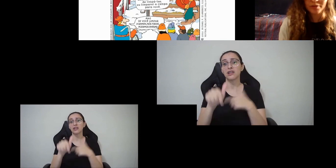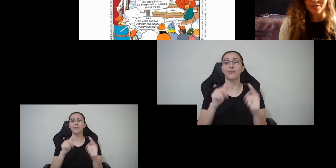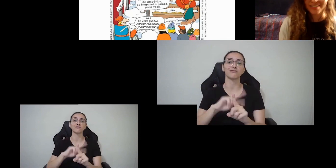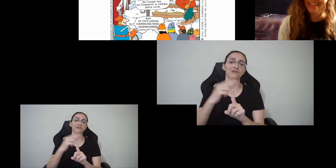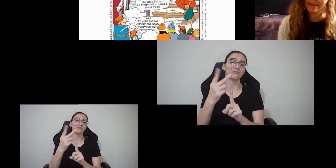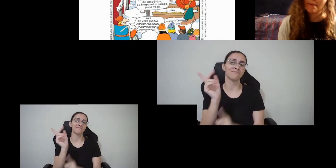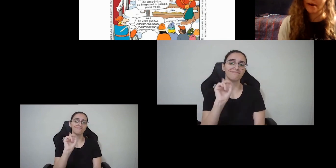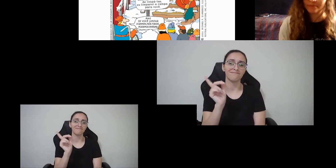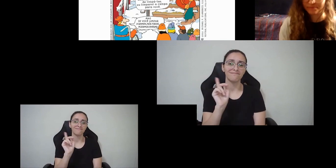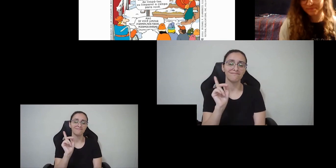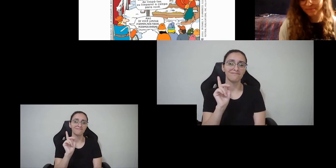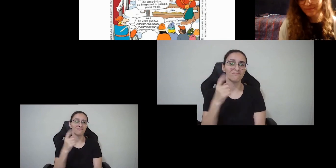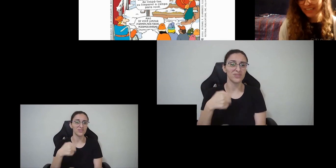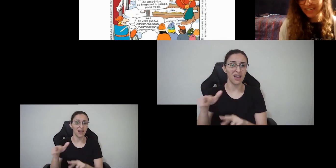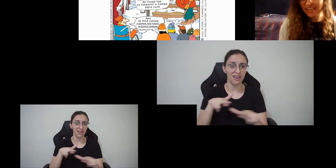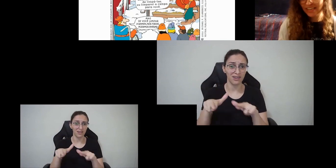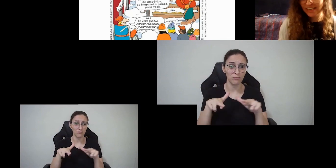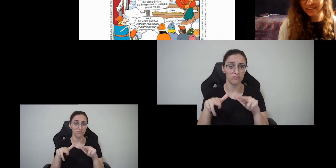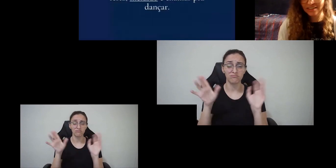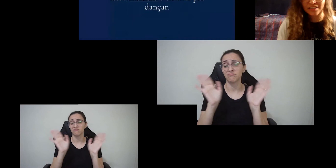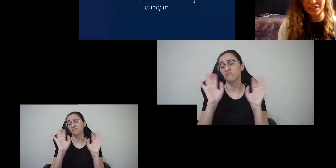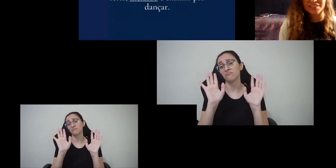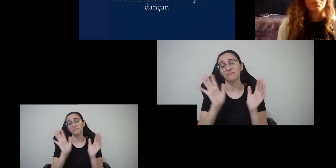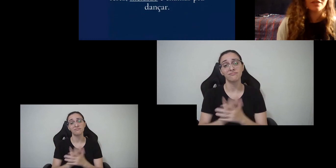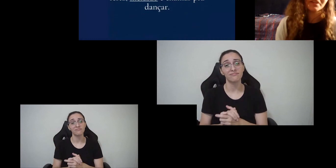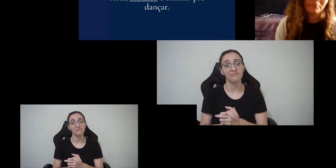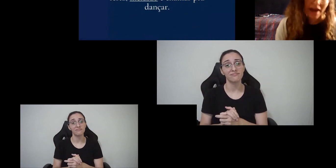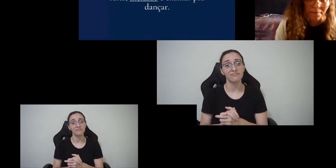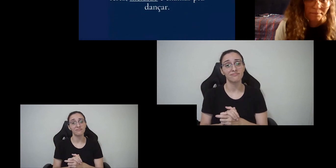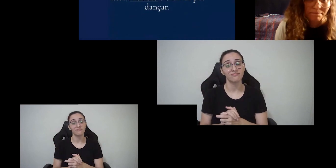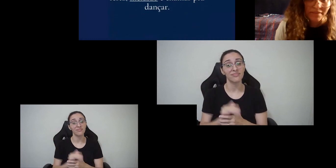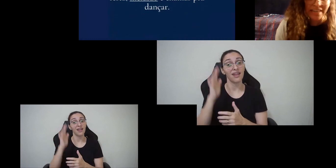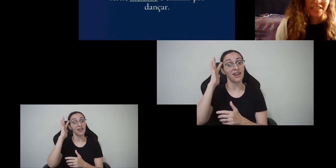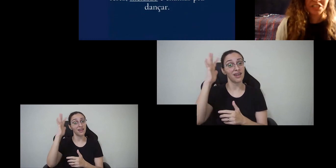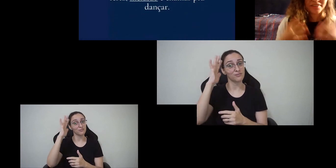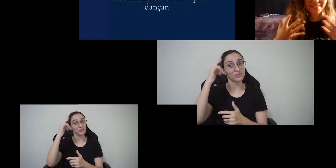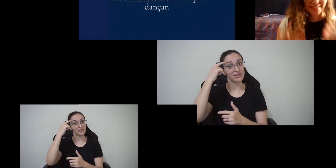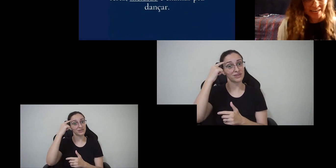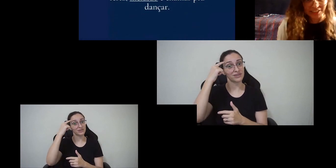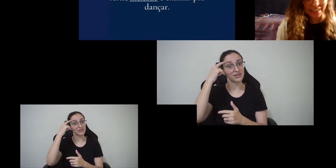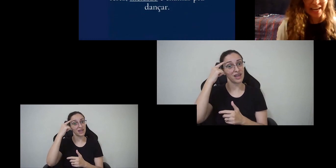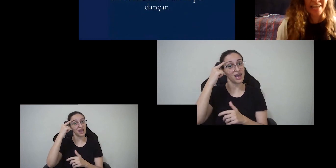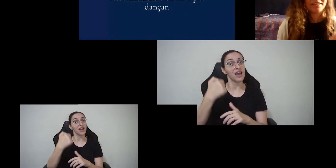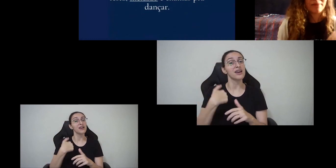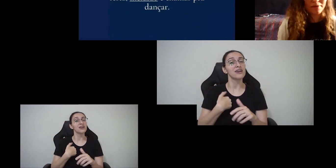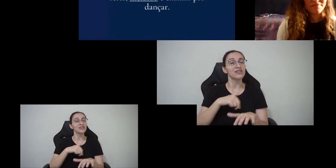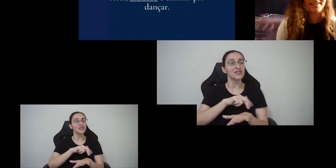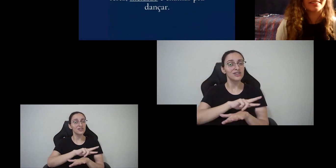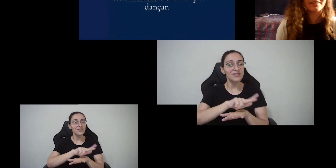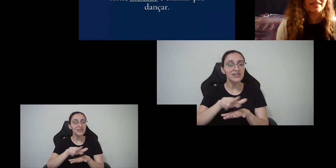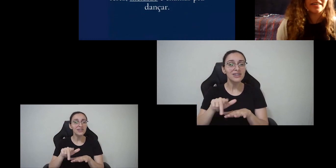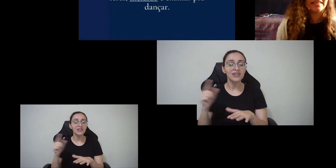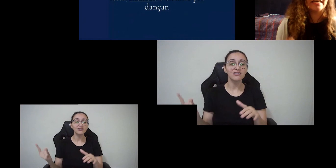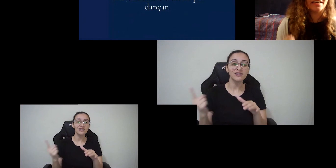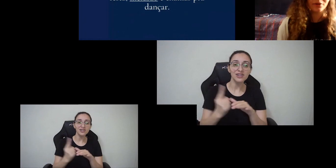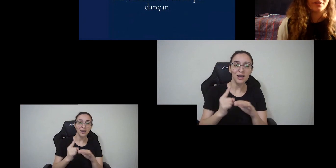eu não preciso fazer retrabalho. E que vocês possam lembrar que diversidade é chamar para a